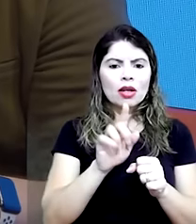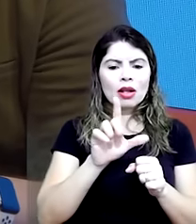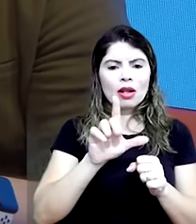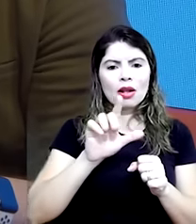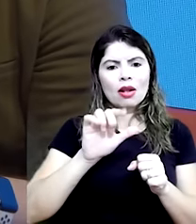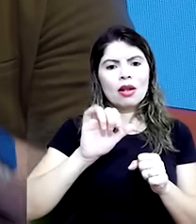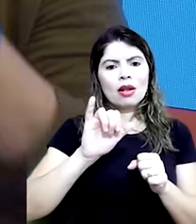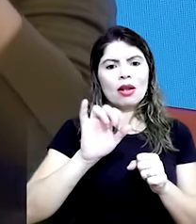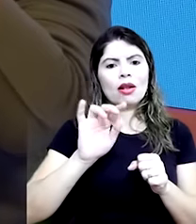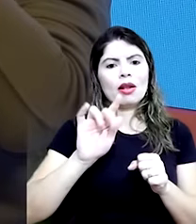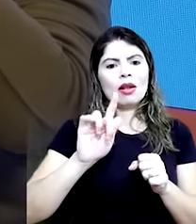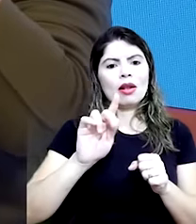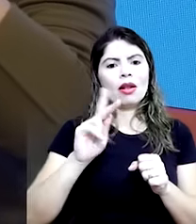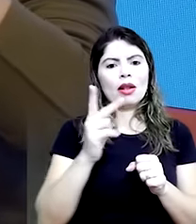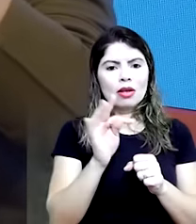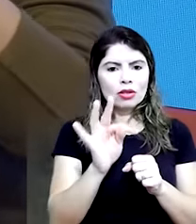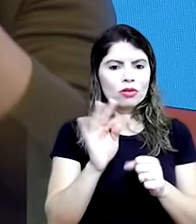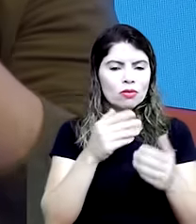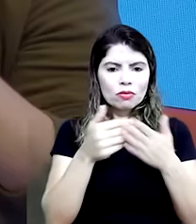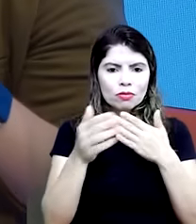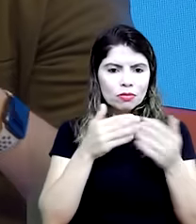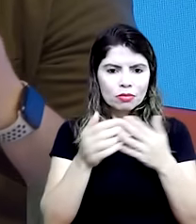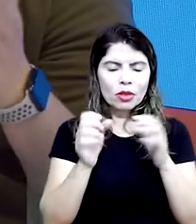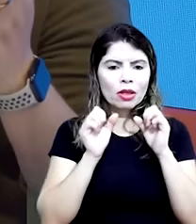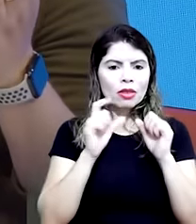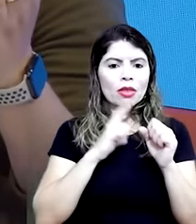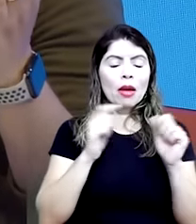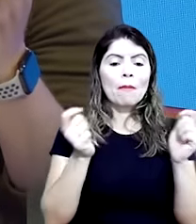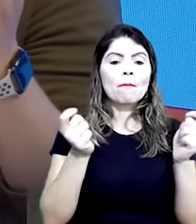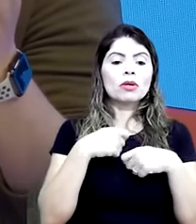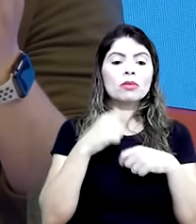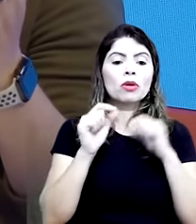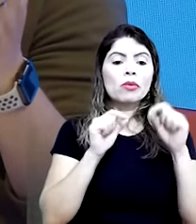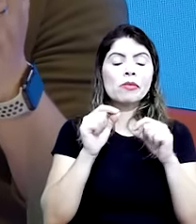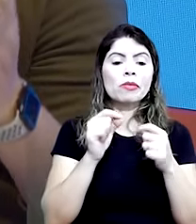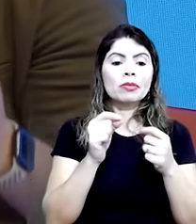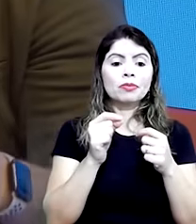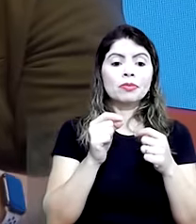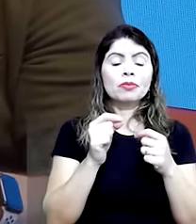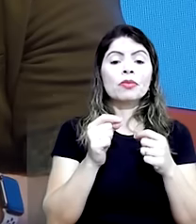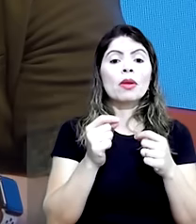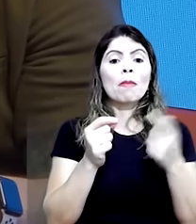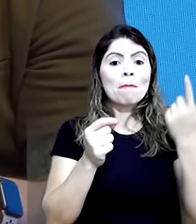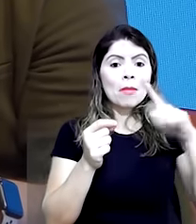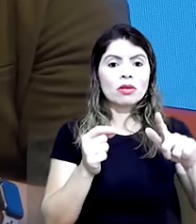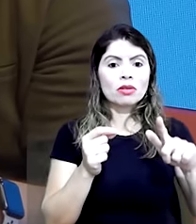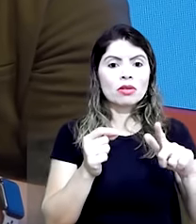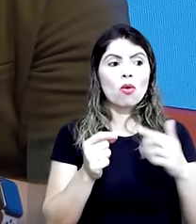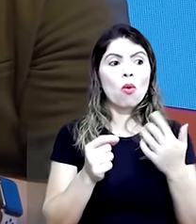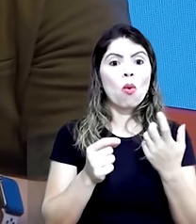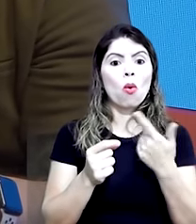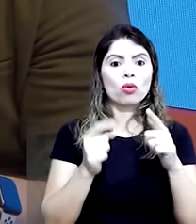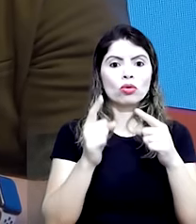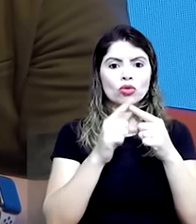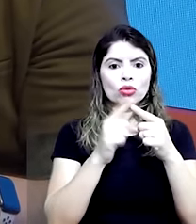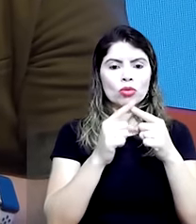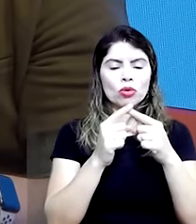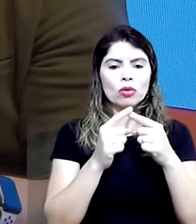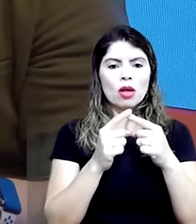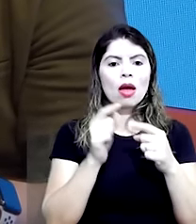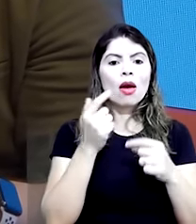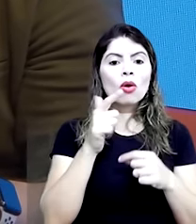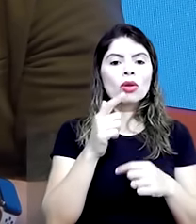equipamento que a pessoa tiver você tem a possibilidade de colocar além da k Light você colocar F Light a f Light é luz de